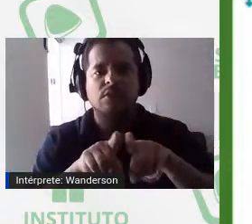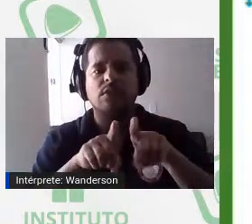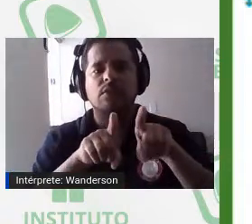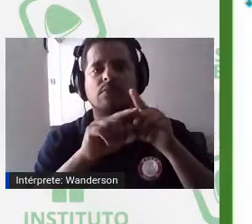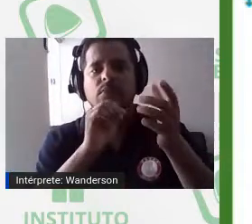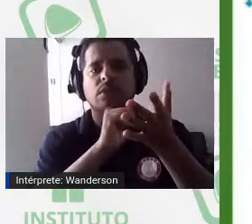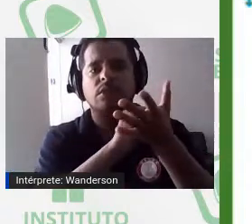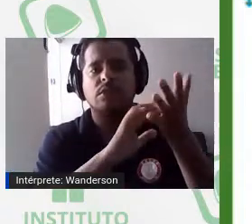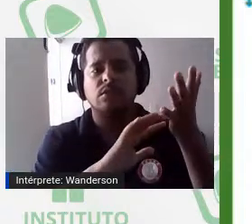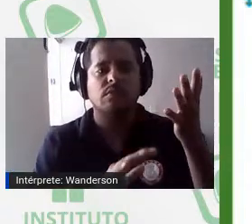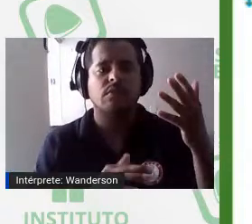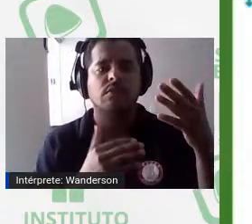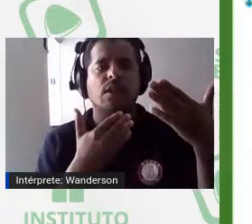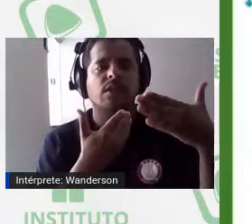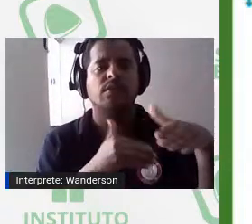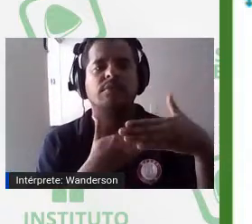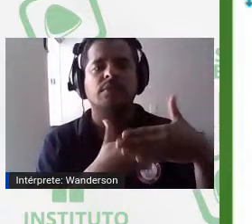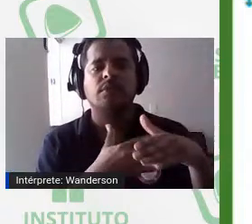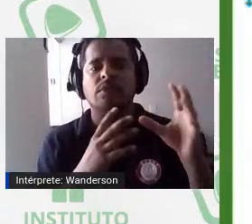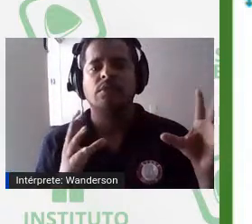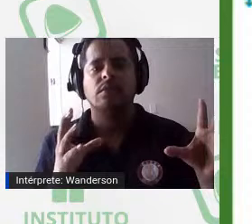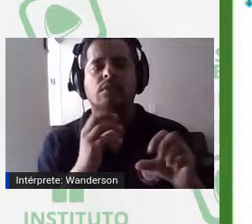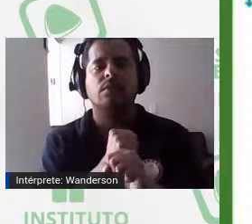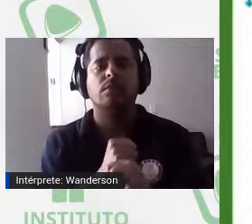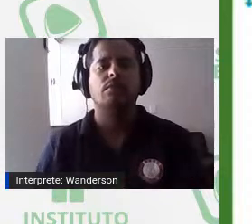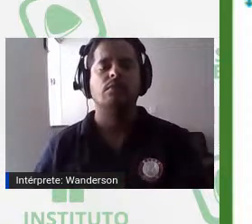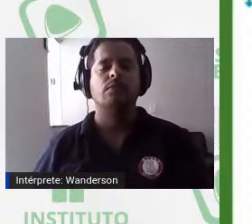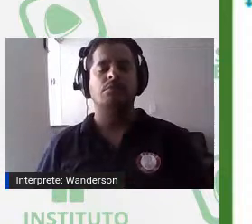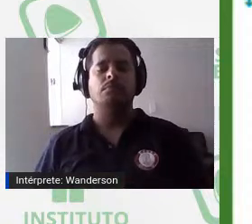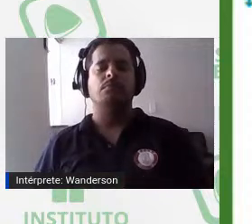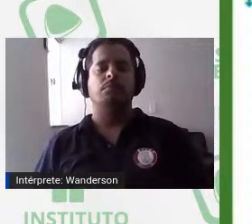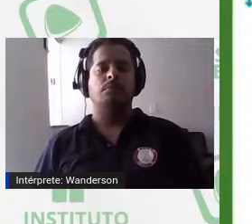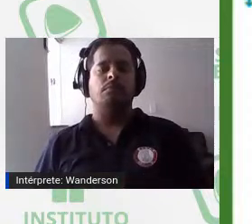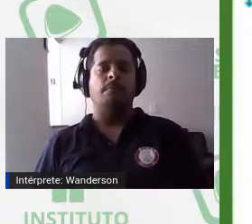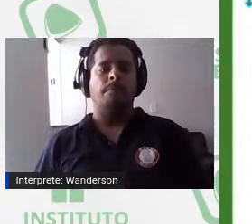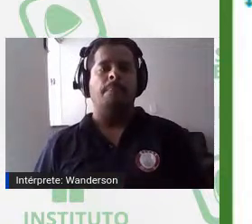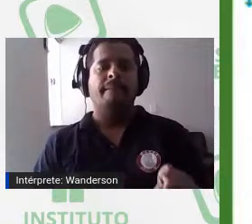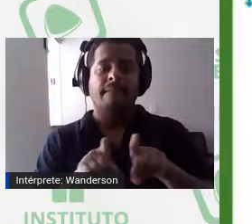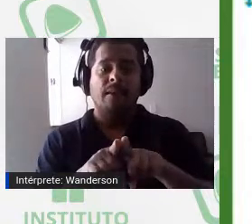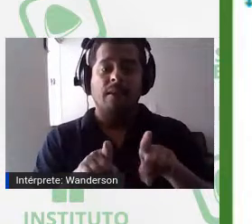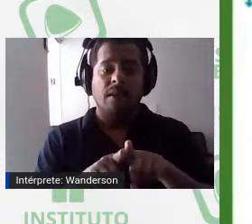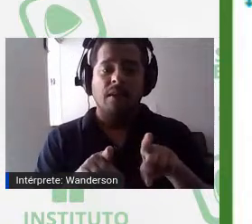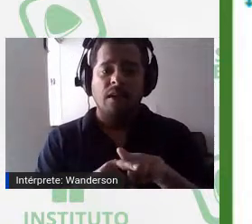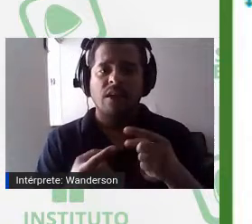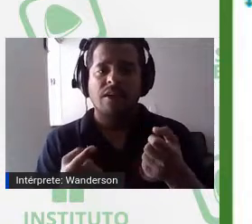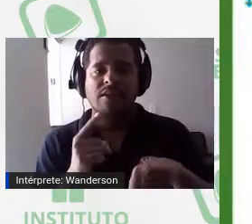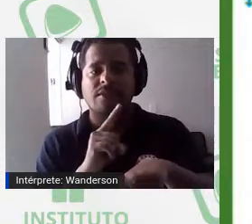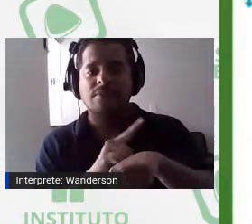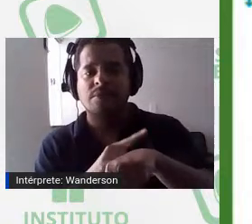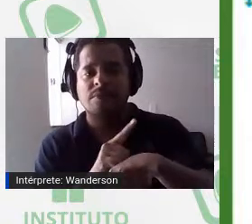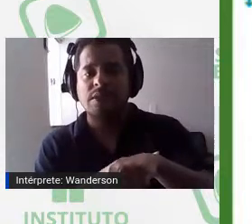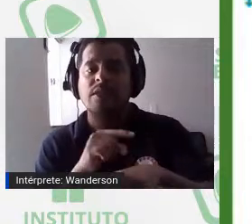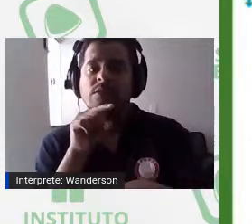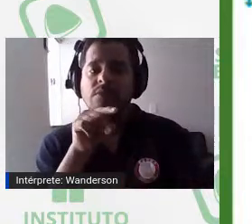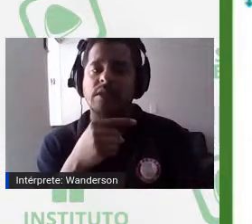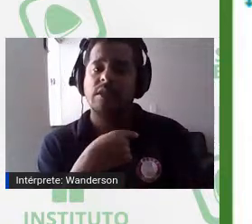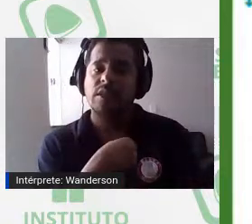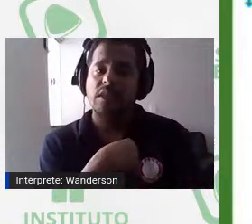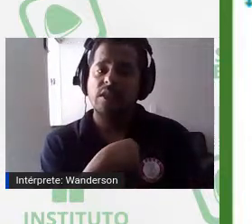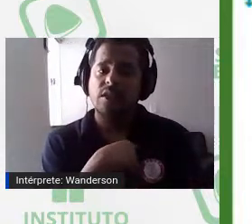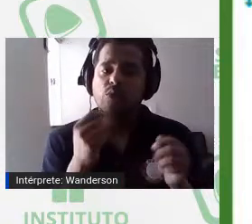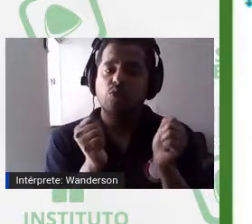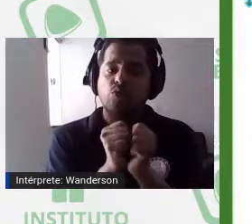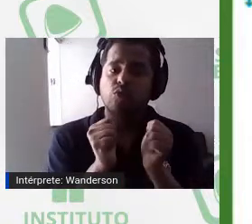atividades avaliativas. E em momentos assíncronos ainda, eu, juntamente com o